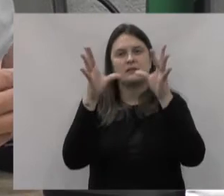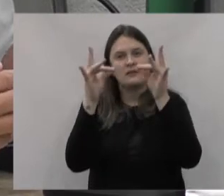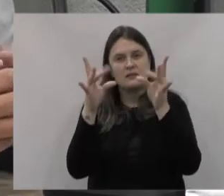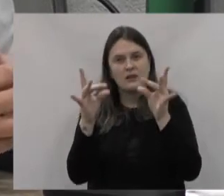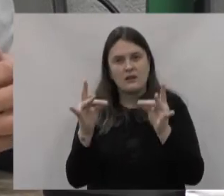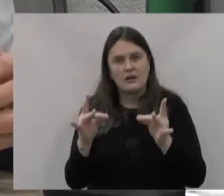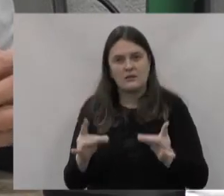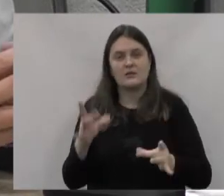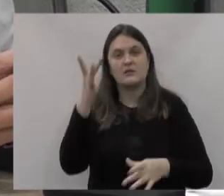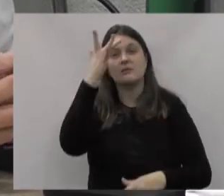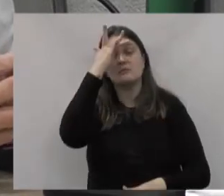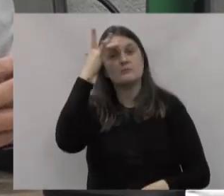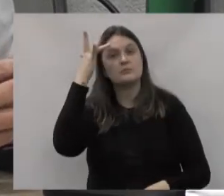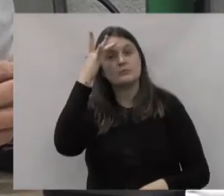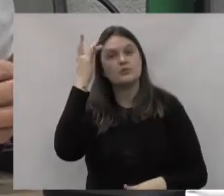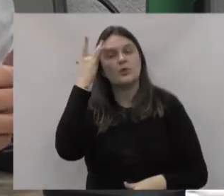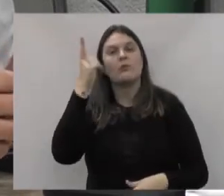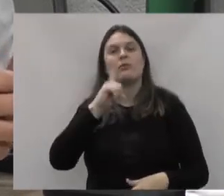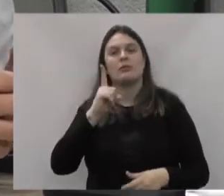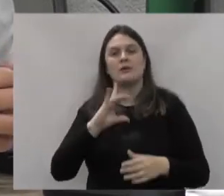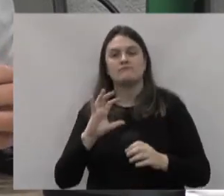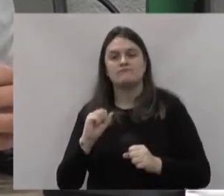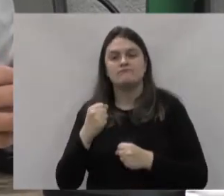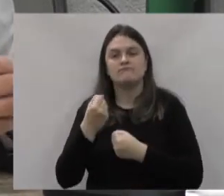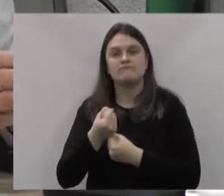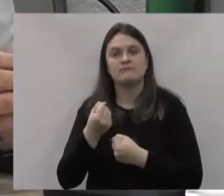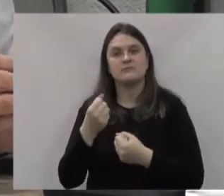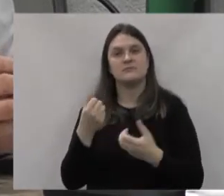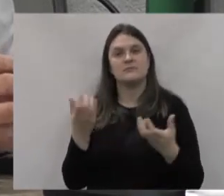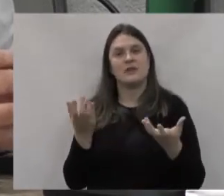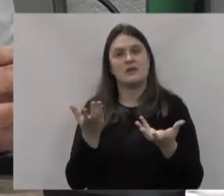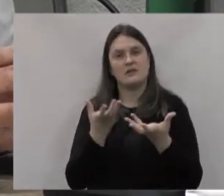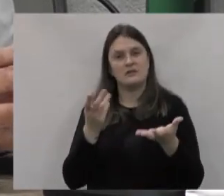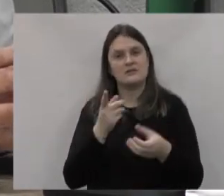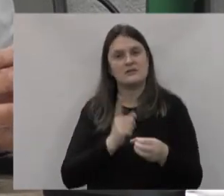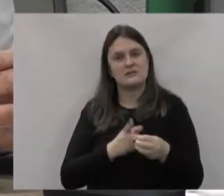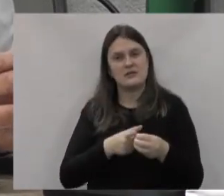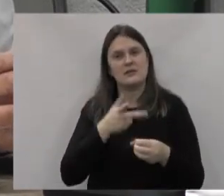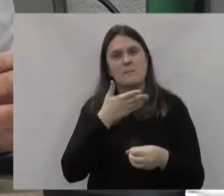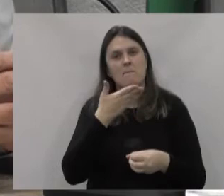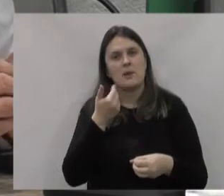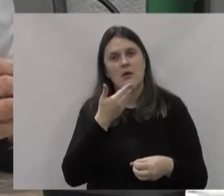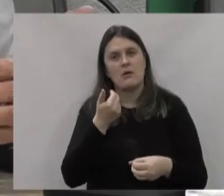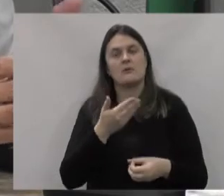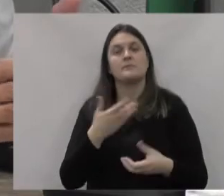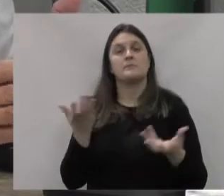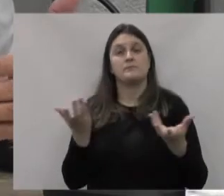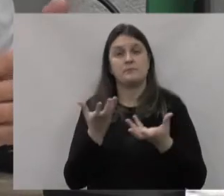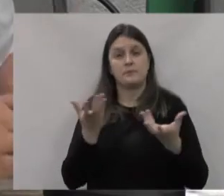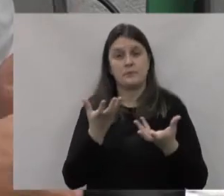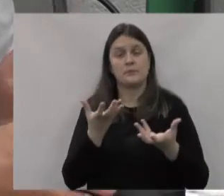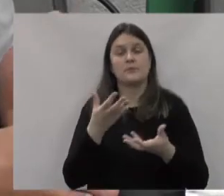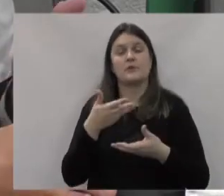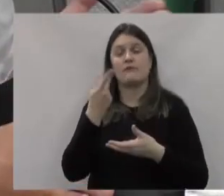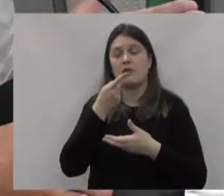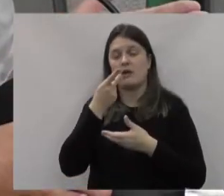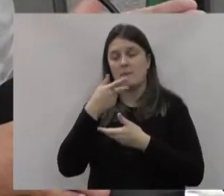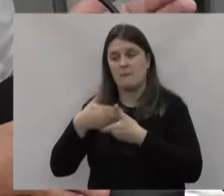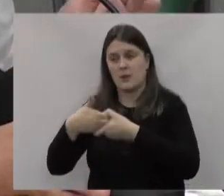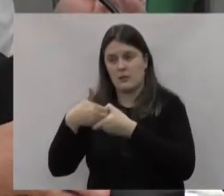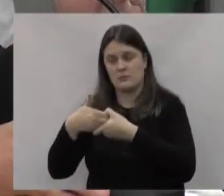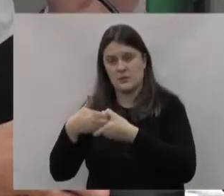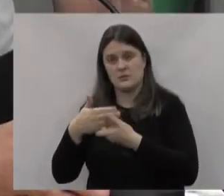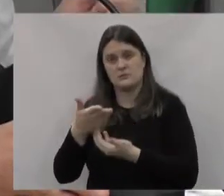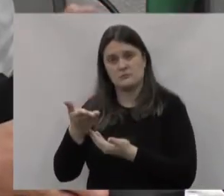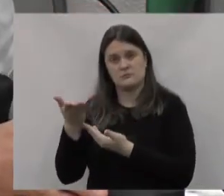detalhes. São pessoas envolvidas que querem realmente que a cidade vá melhor. Eu quero somente parabenizar